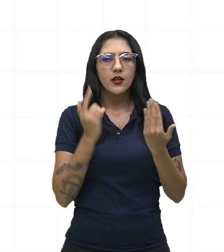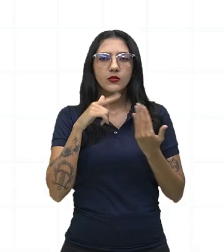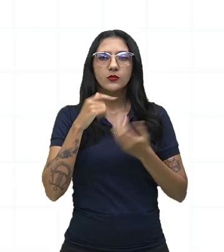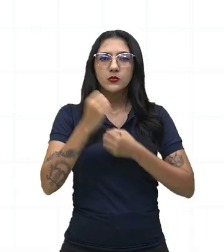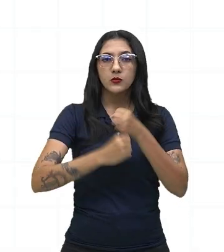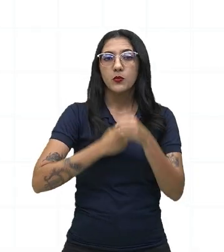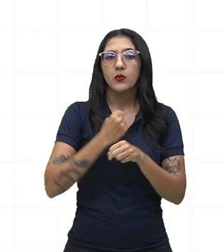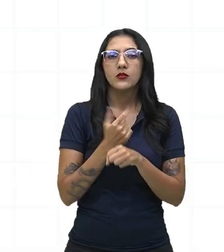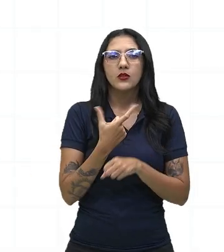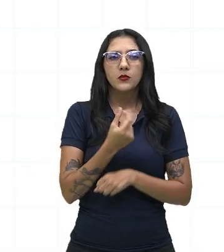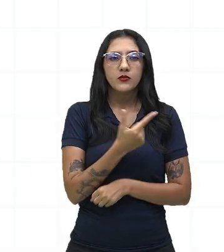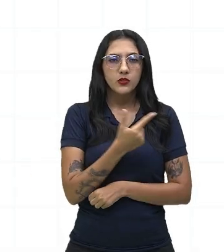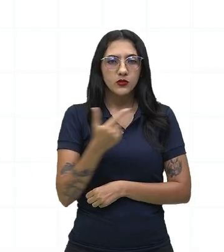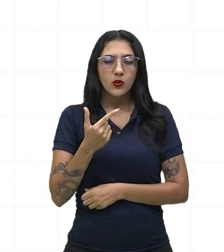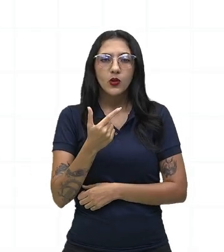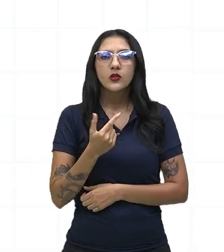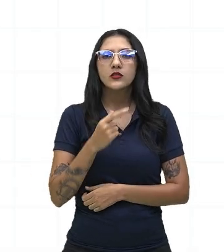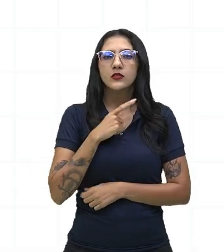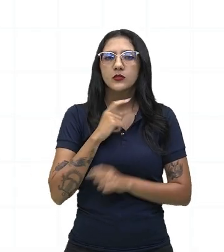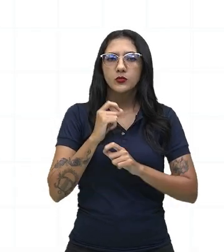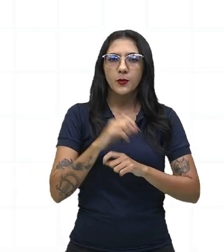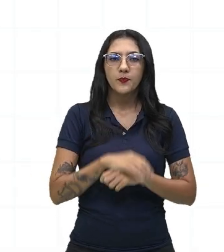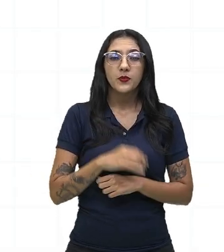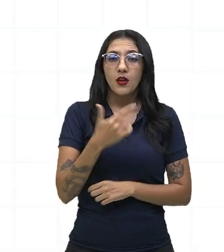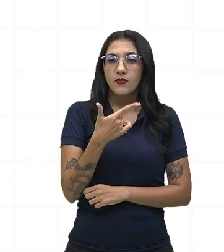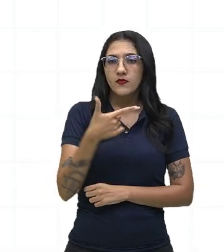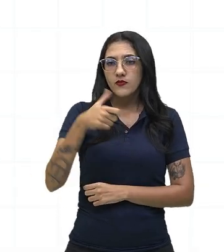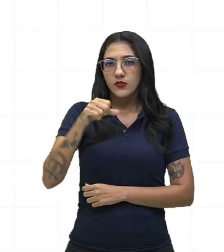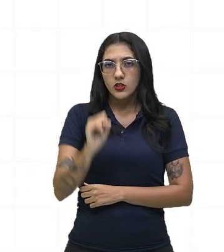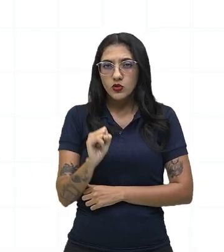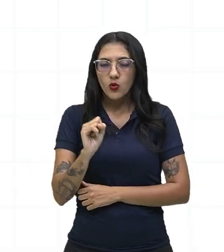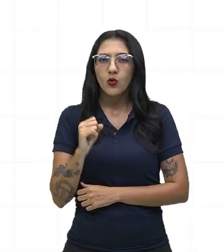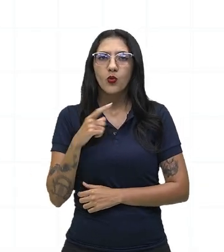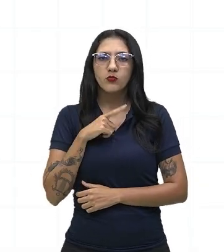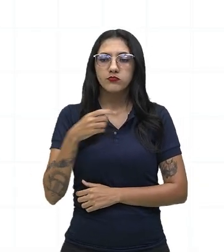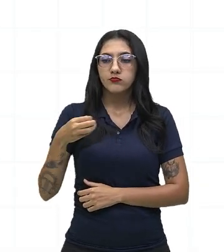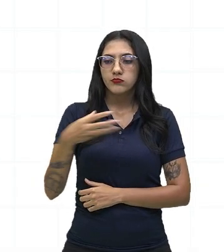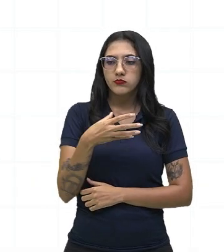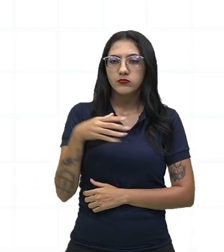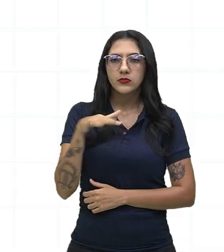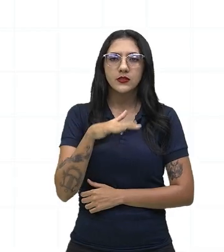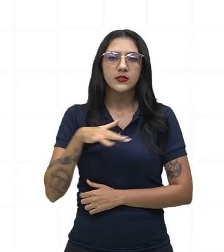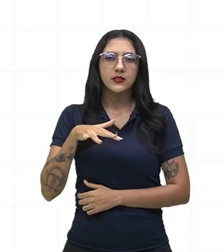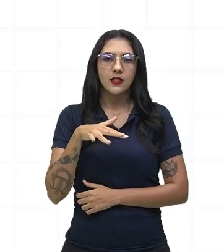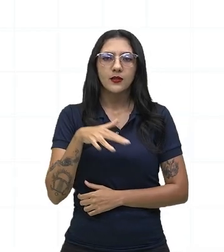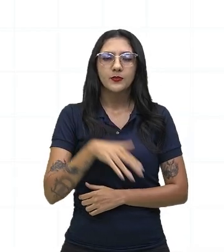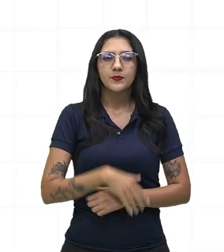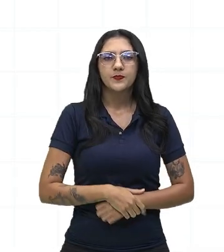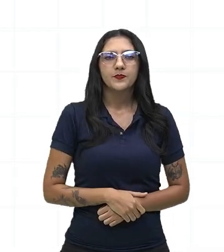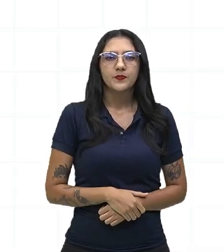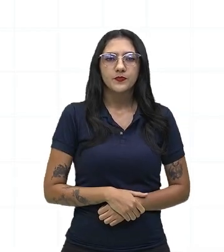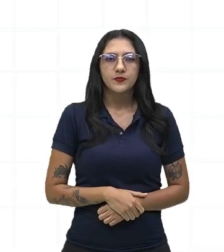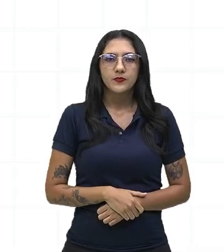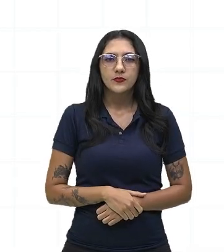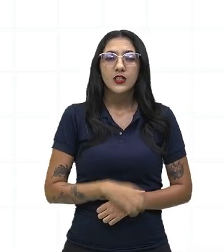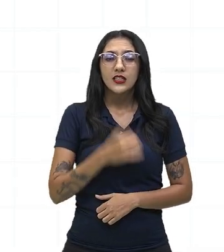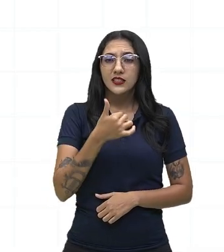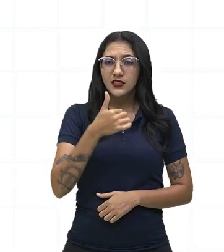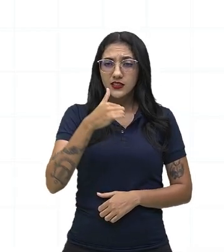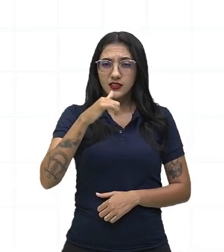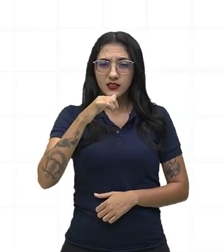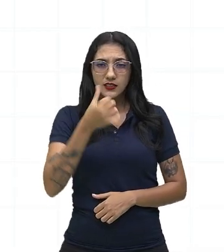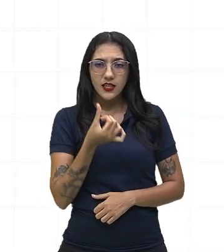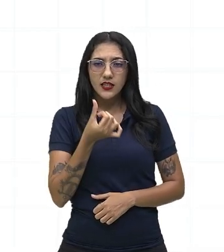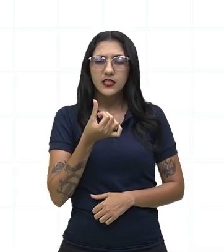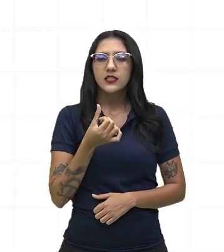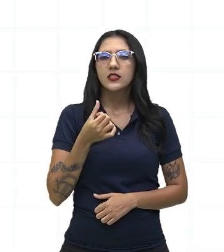olha, 28 novos distritos municipais, sendo 16 em Minas Gerais, né,